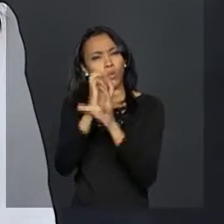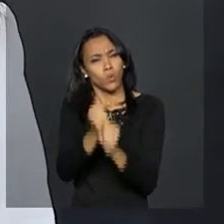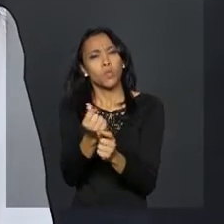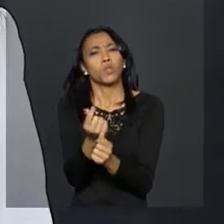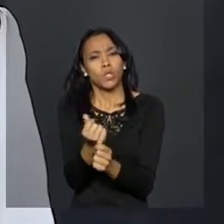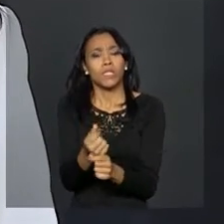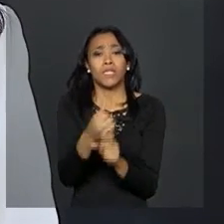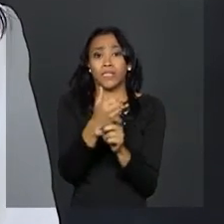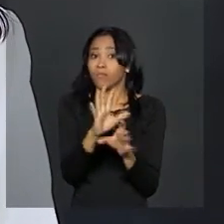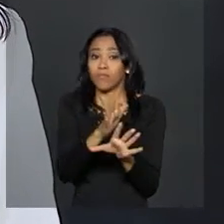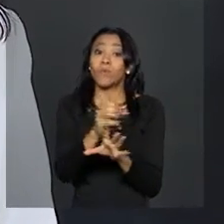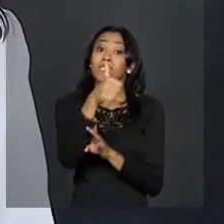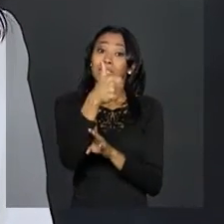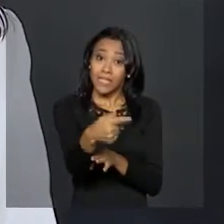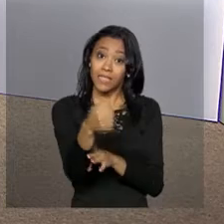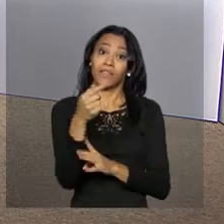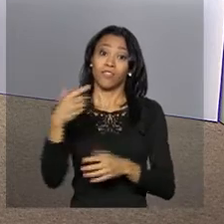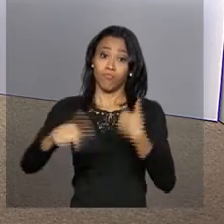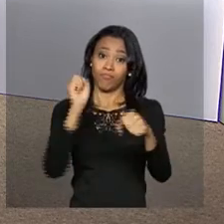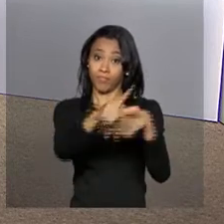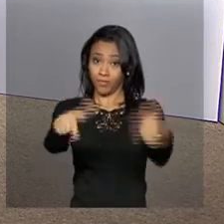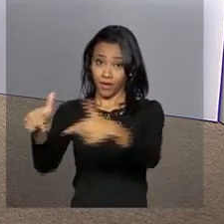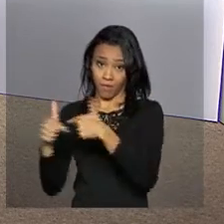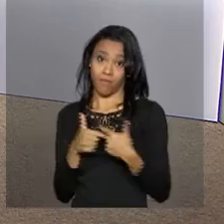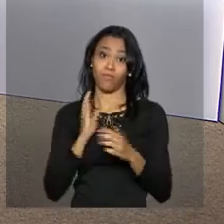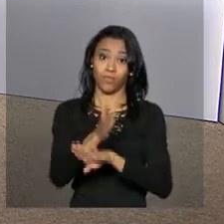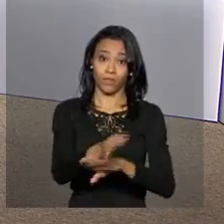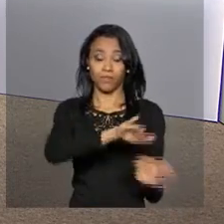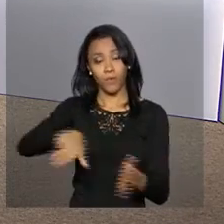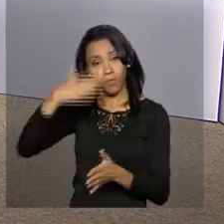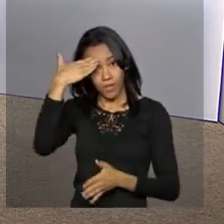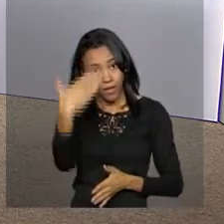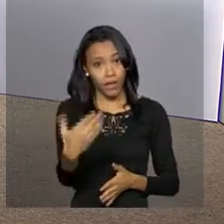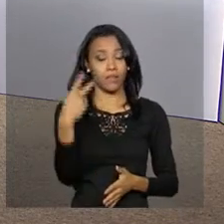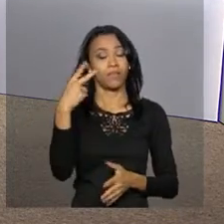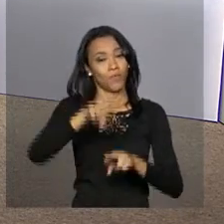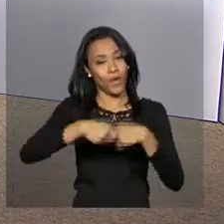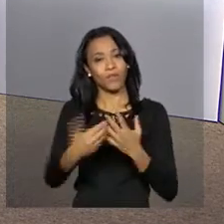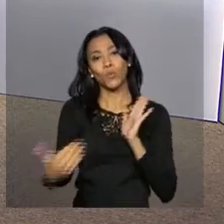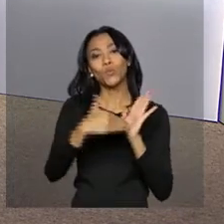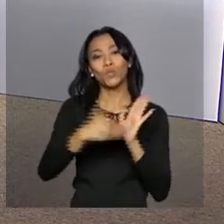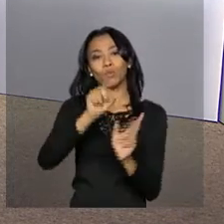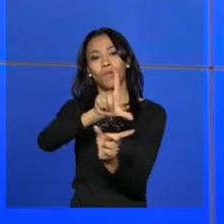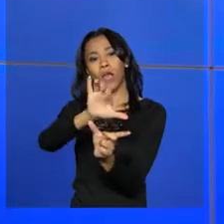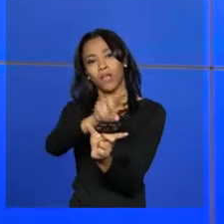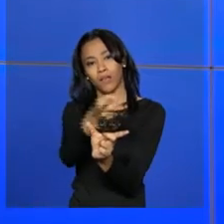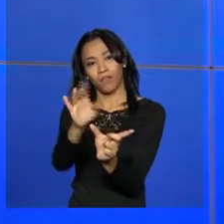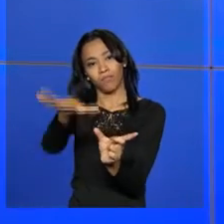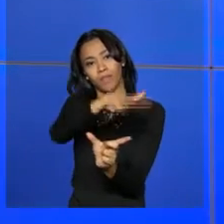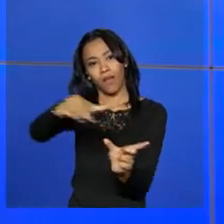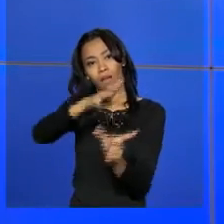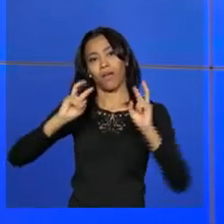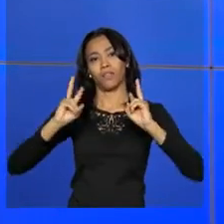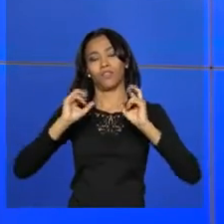mil empregos diretos. Aline? Ok, Paola Jorge, com informações aí sobre os resultados desse último leilão de linhas de transmissão de energia.